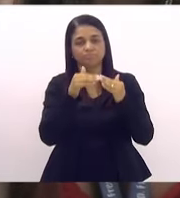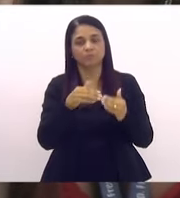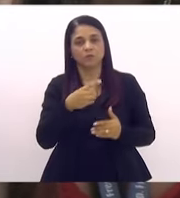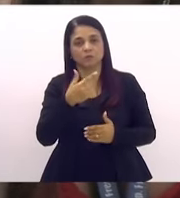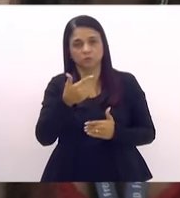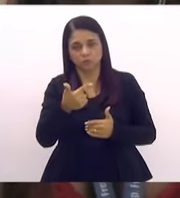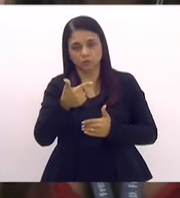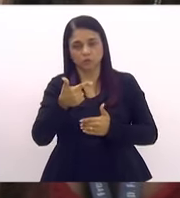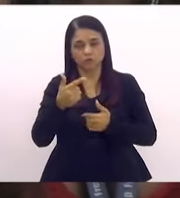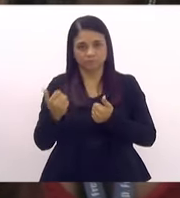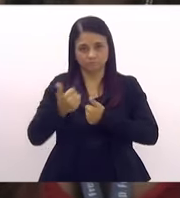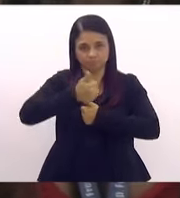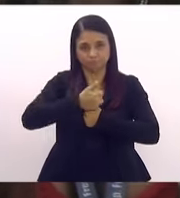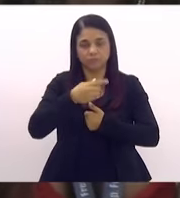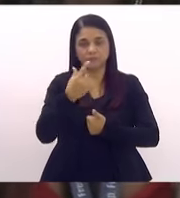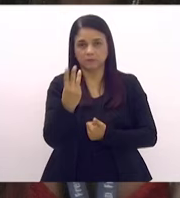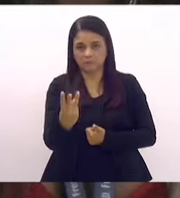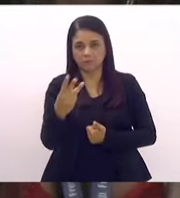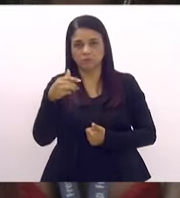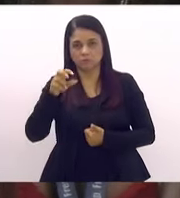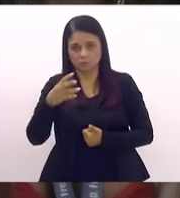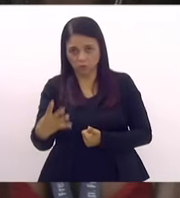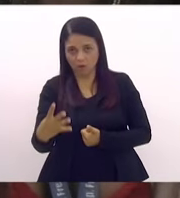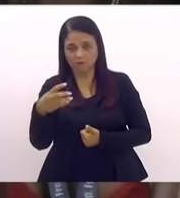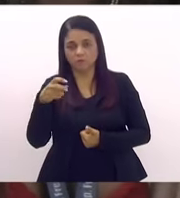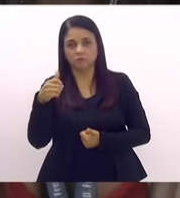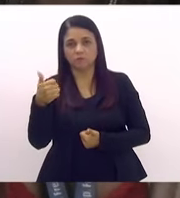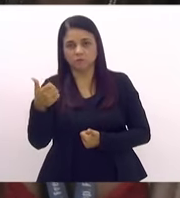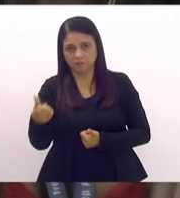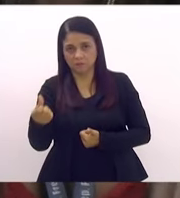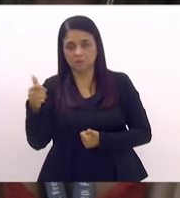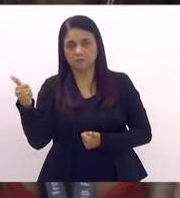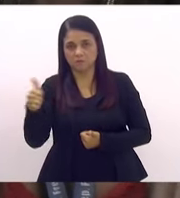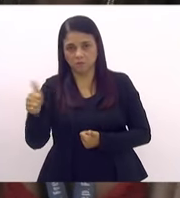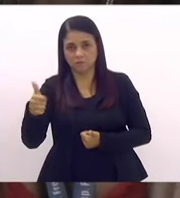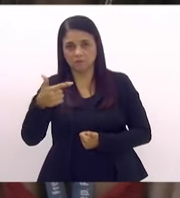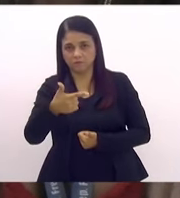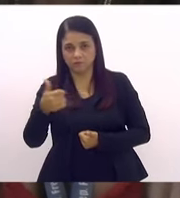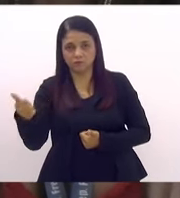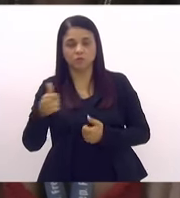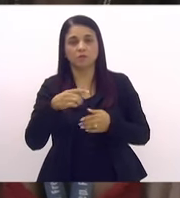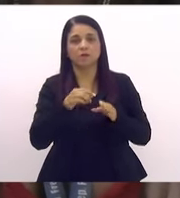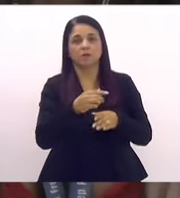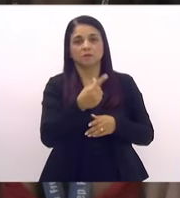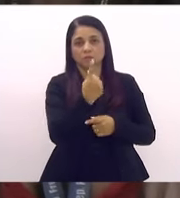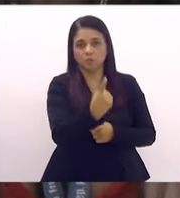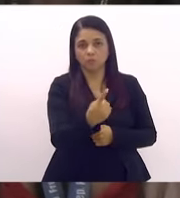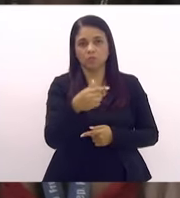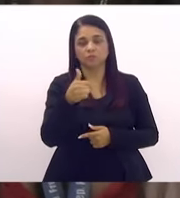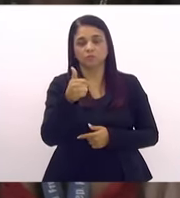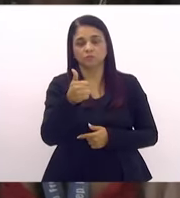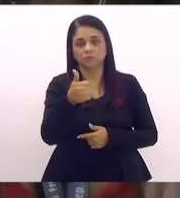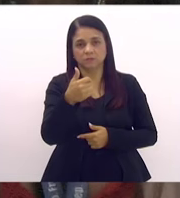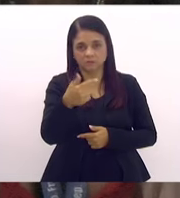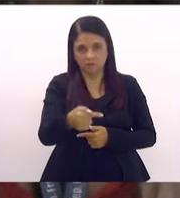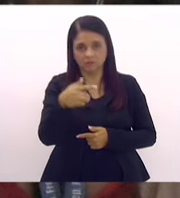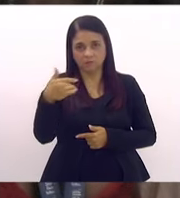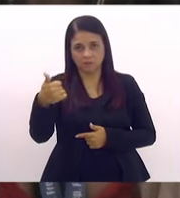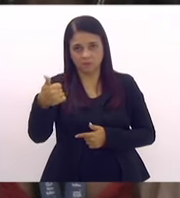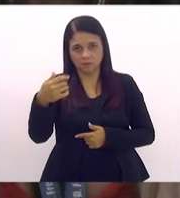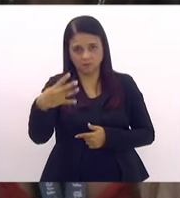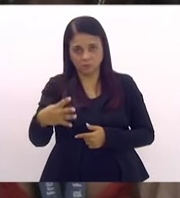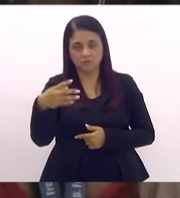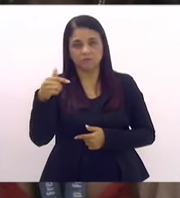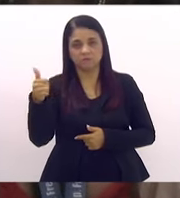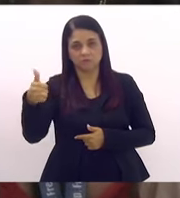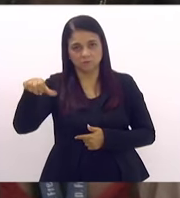subemendas, emendas número 3, 4, 6, 11 e 21. As emendas número 1, 7, 14 e 19. As emendas